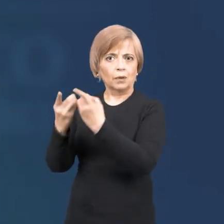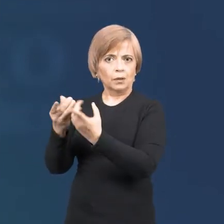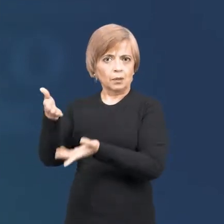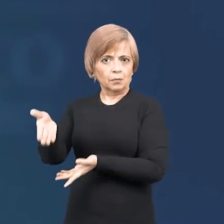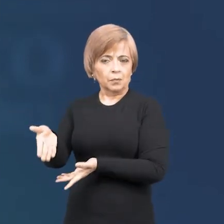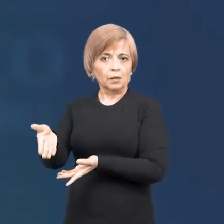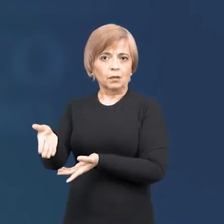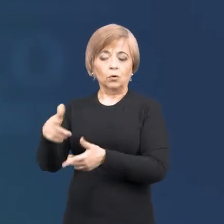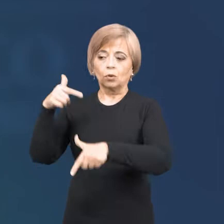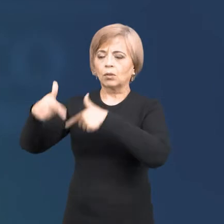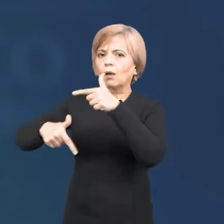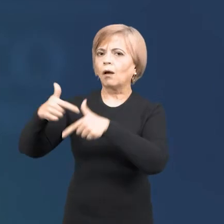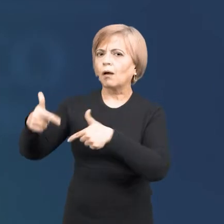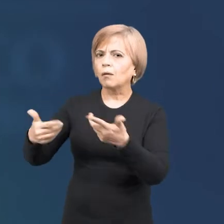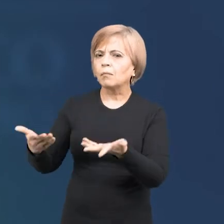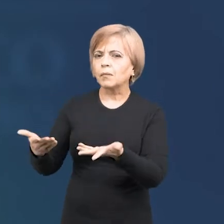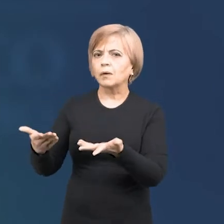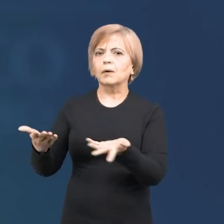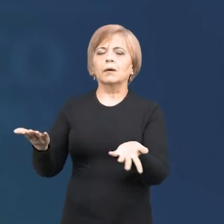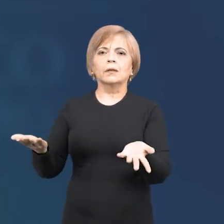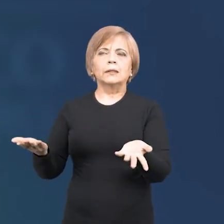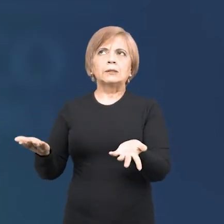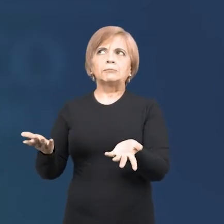atua em procedimentos